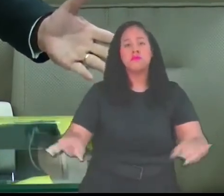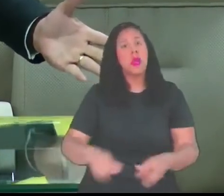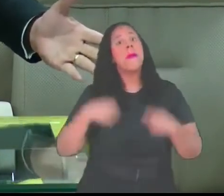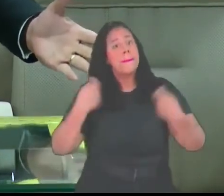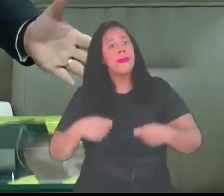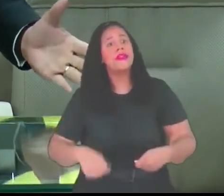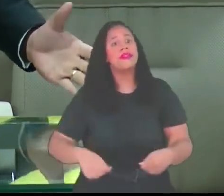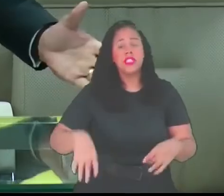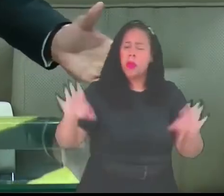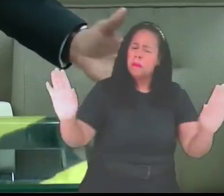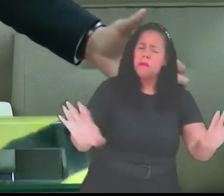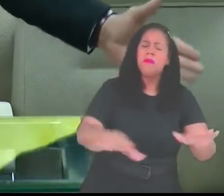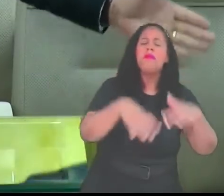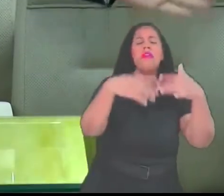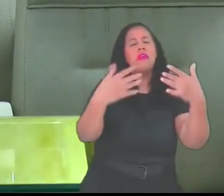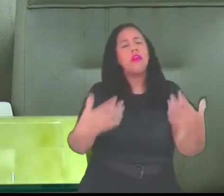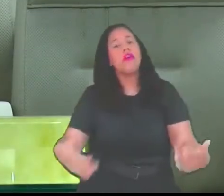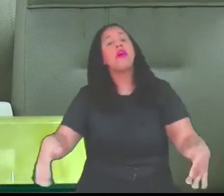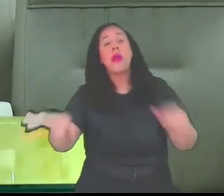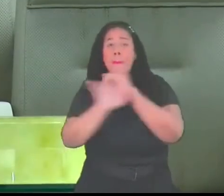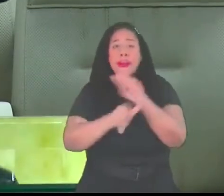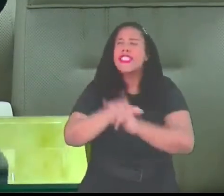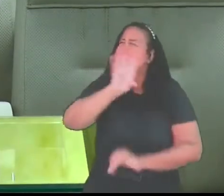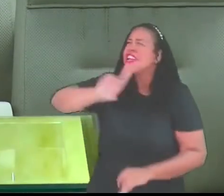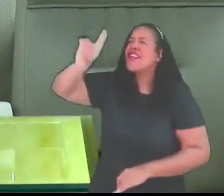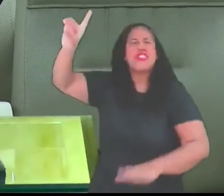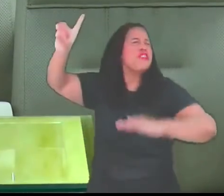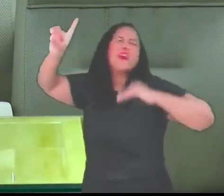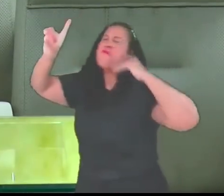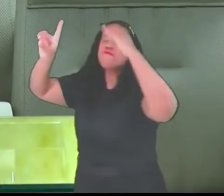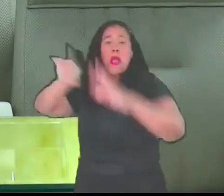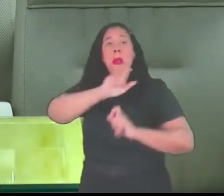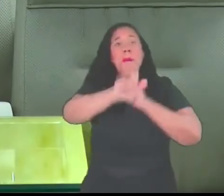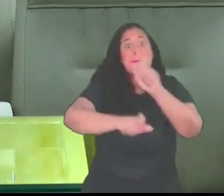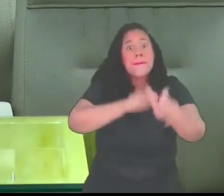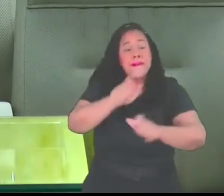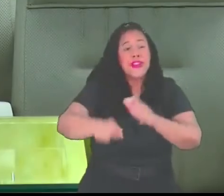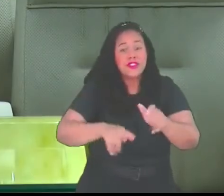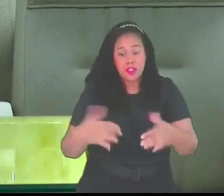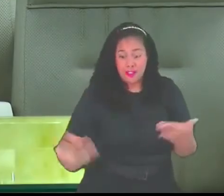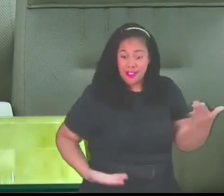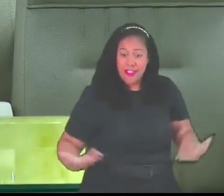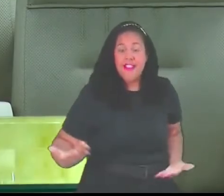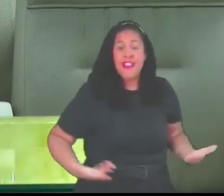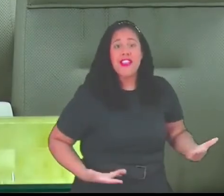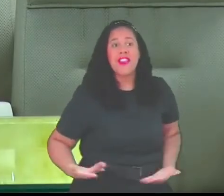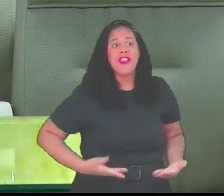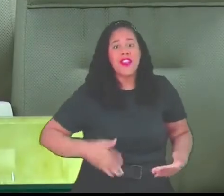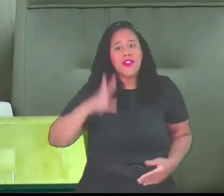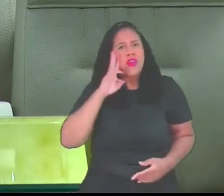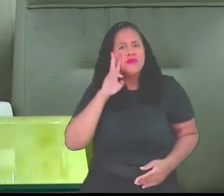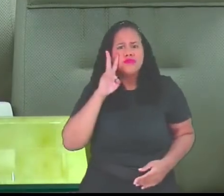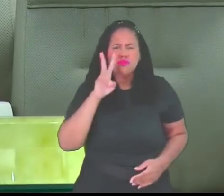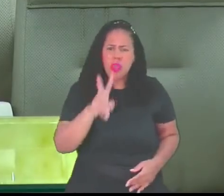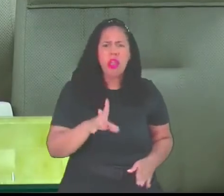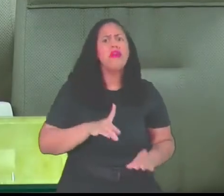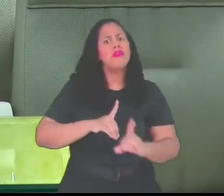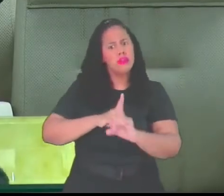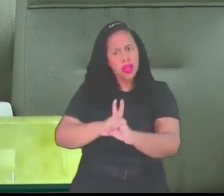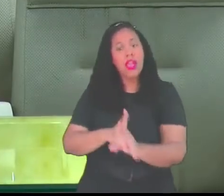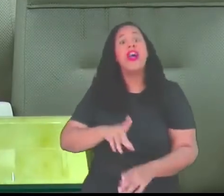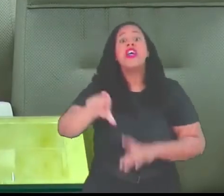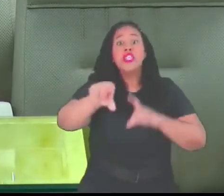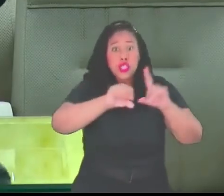com suas mãos para dizer que Deus é grande. As pessoas iam servir e se mirar nos maestros. Aí ele